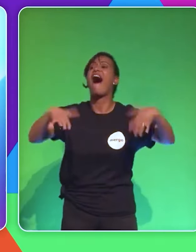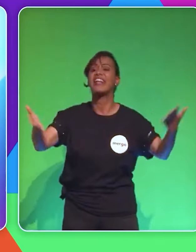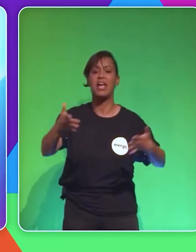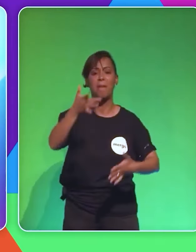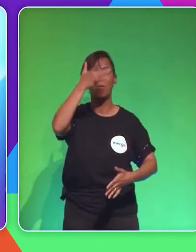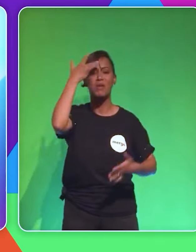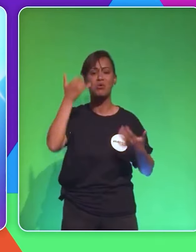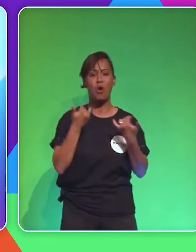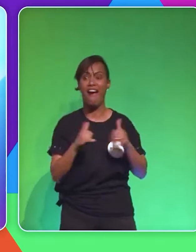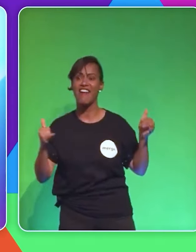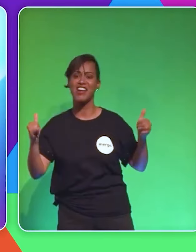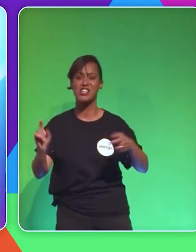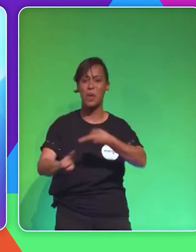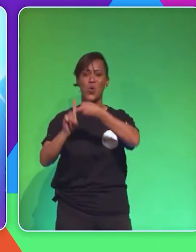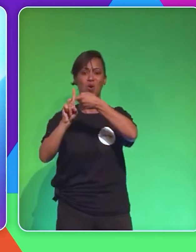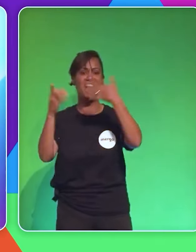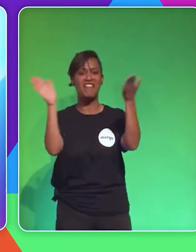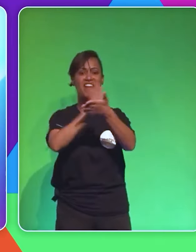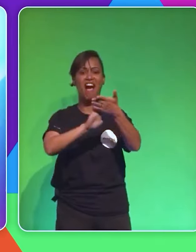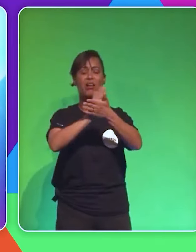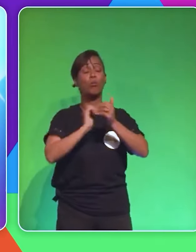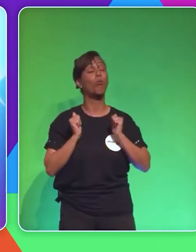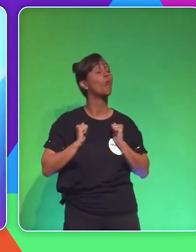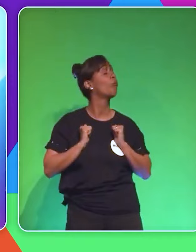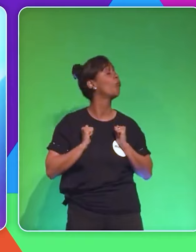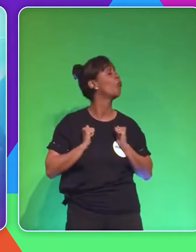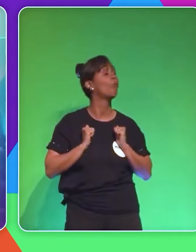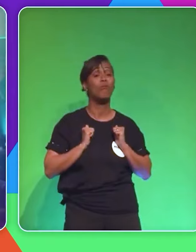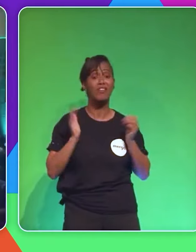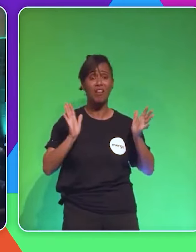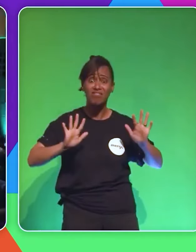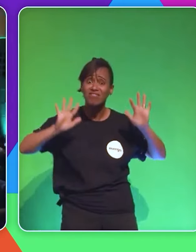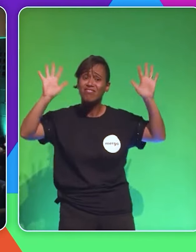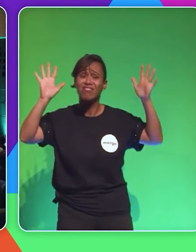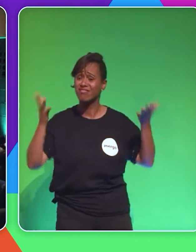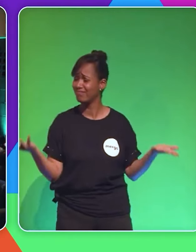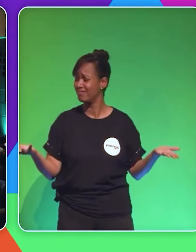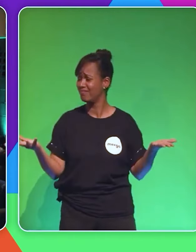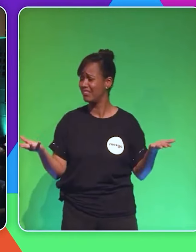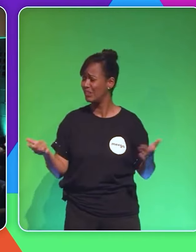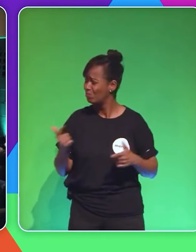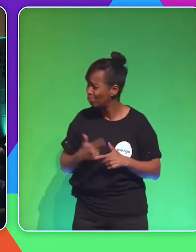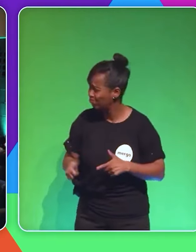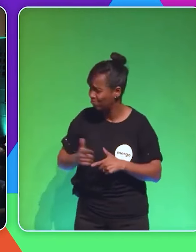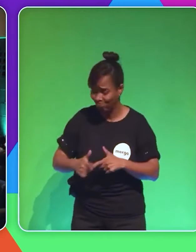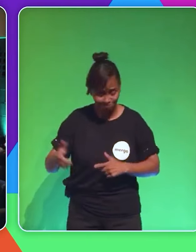levantou a mão então vamos fazer o seguinte para finalizar isso